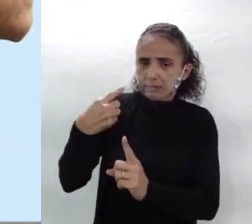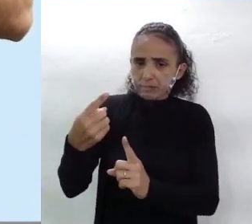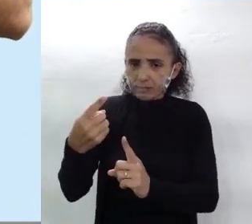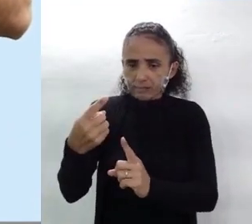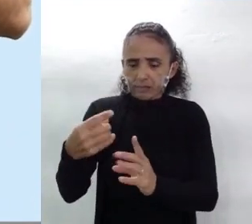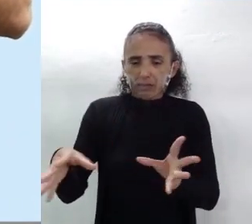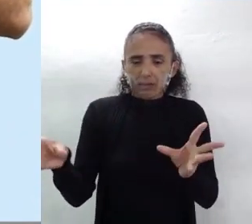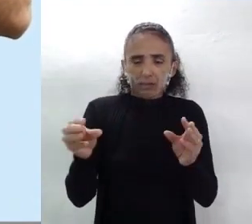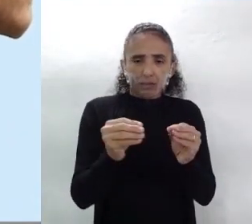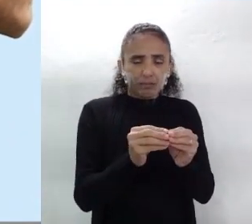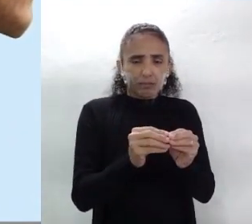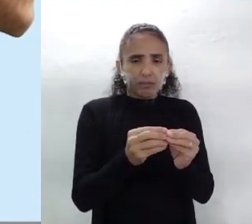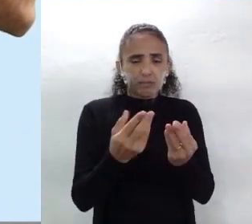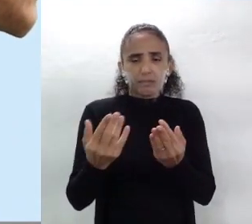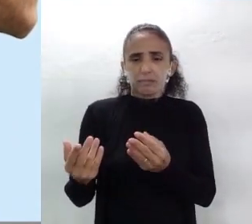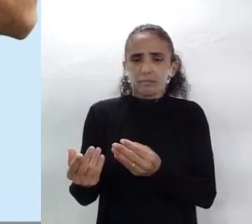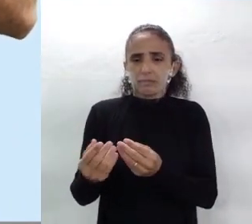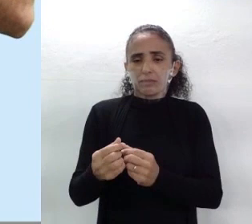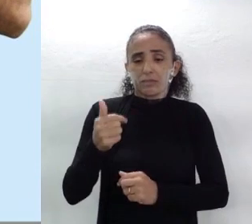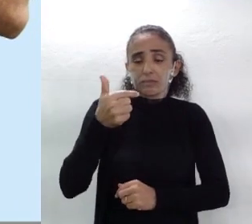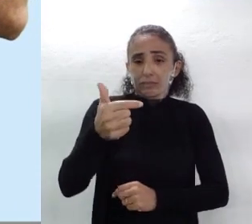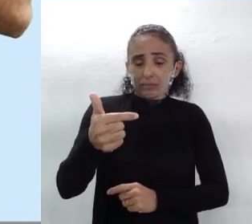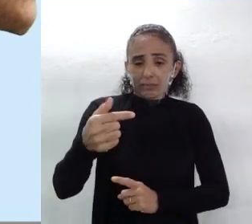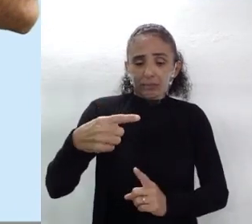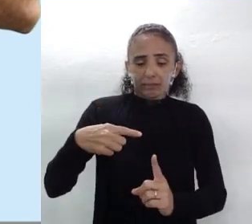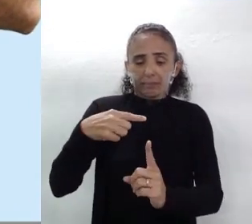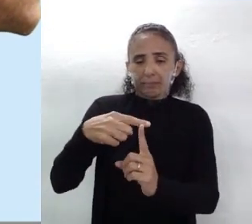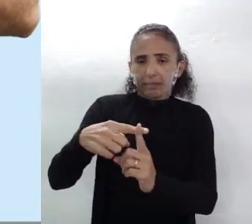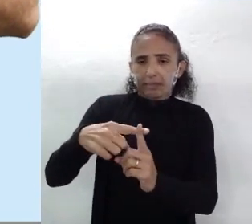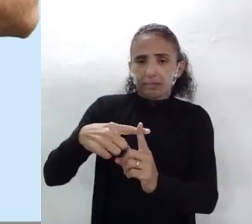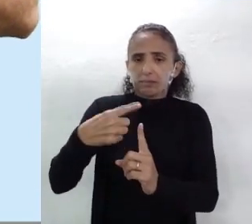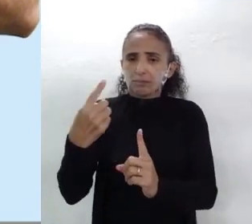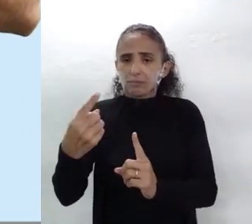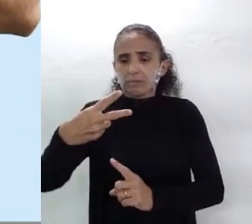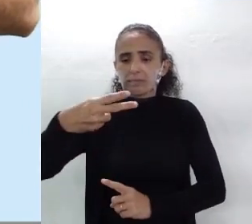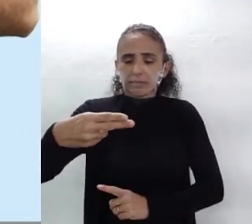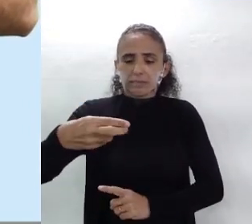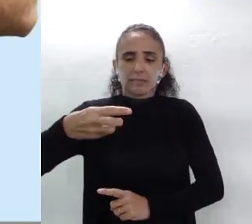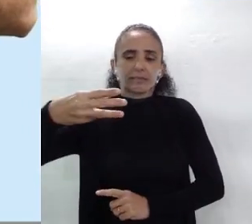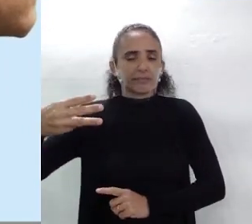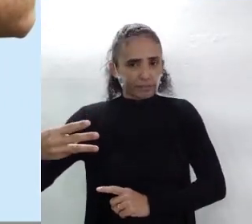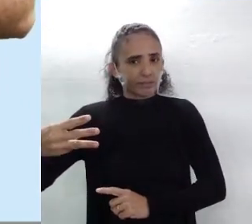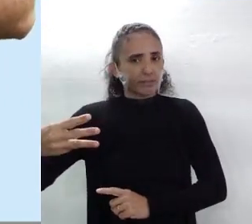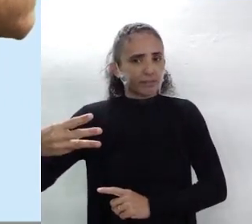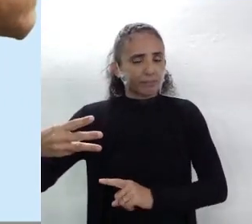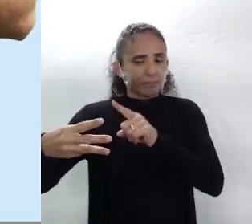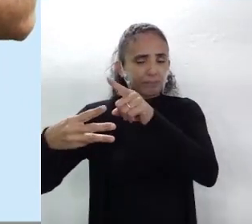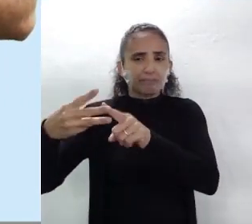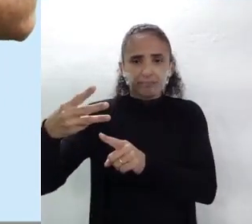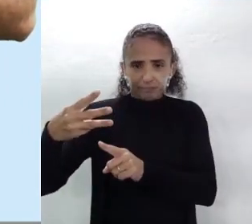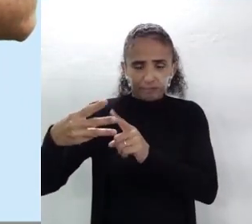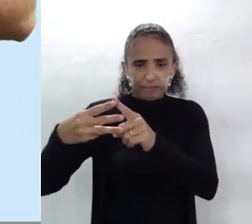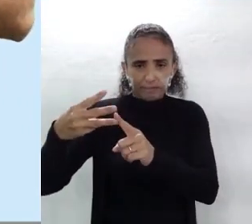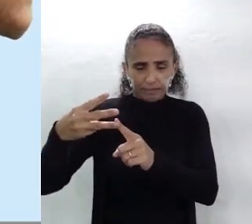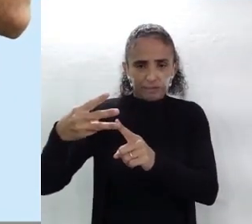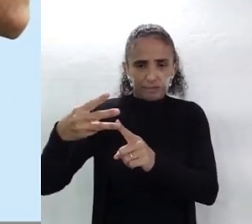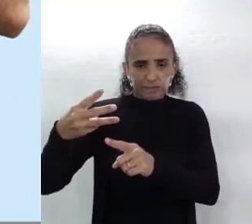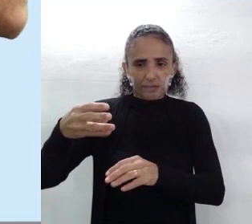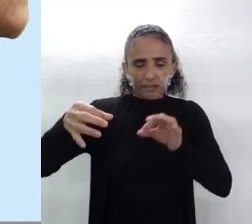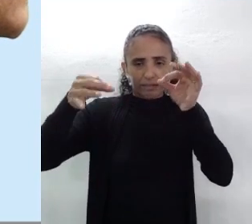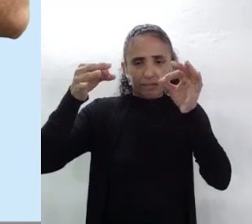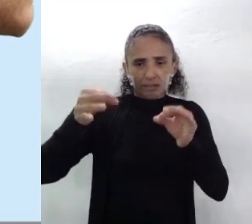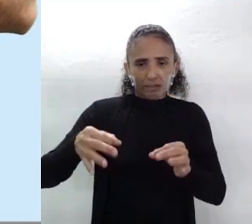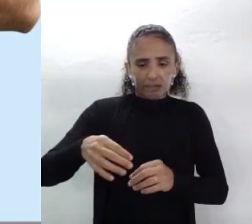uma carta. Então fica 2 mais 1, 3. 3 cartas, essa carta é o valor x,